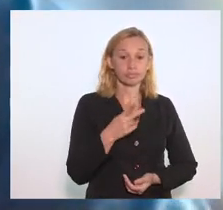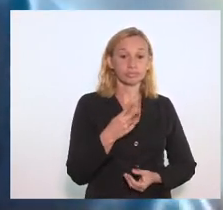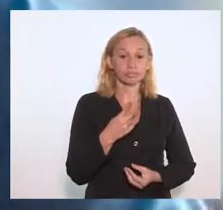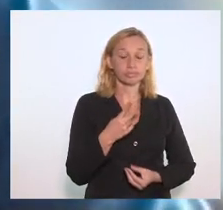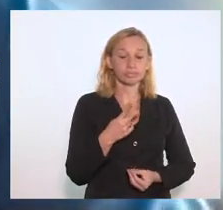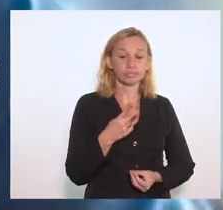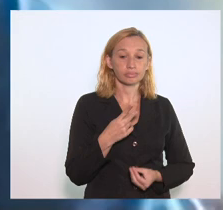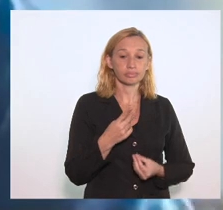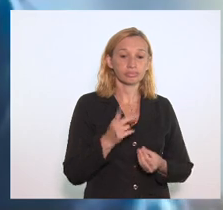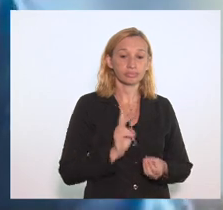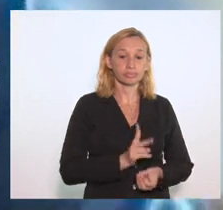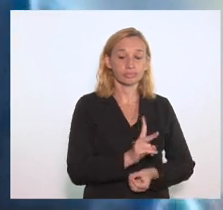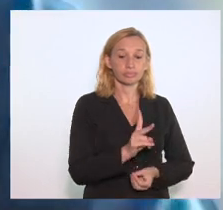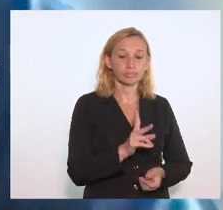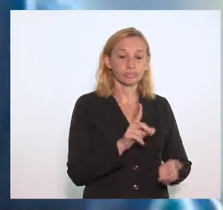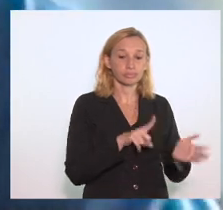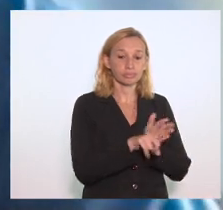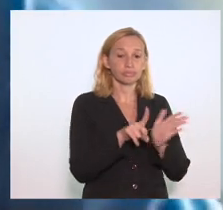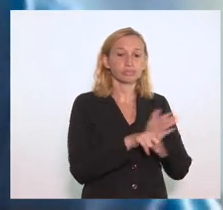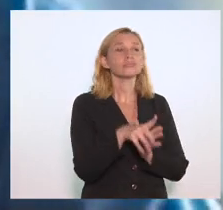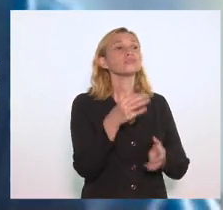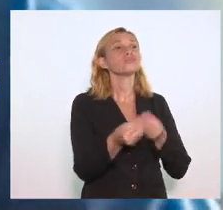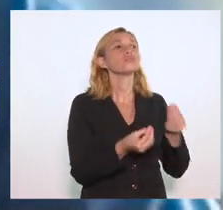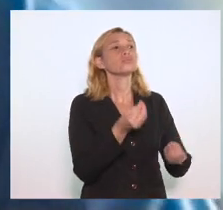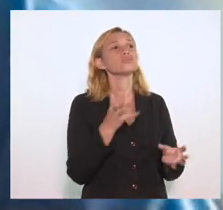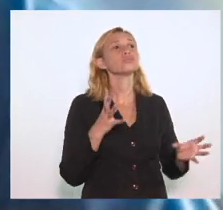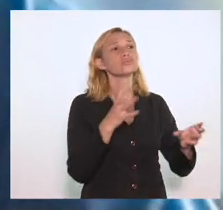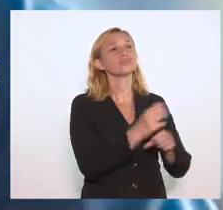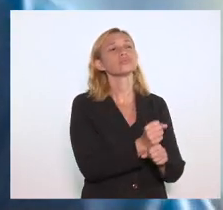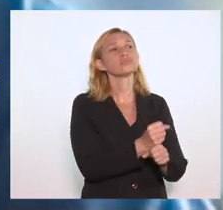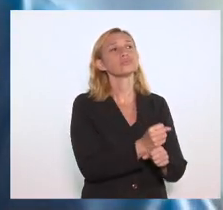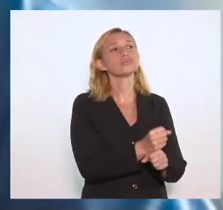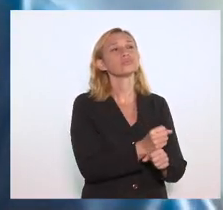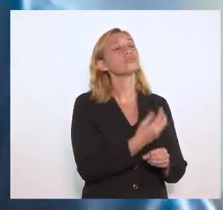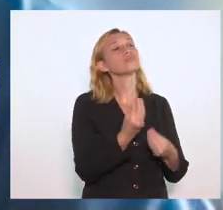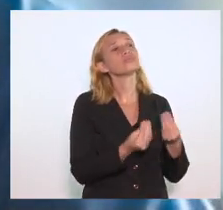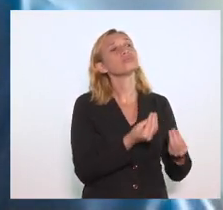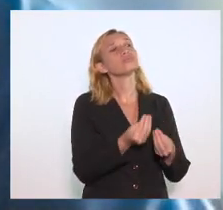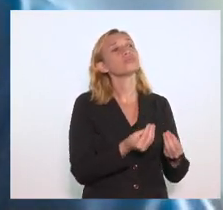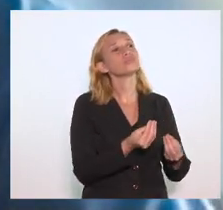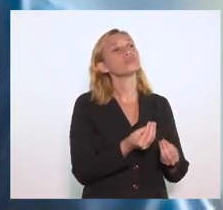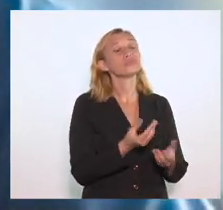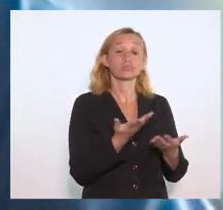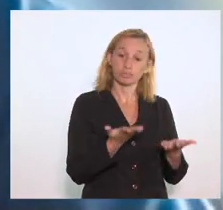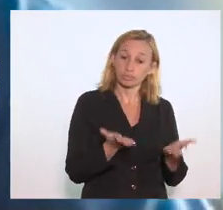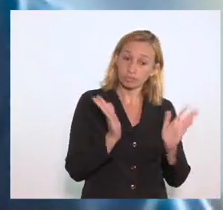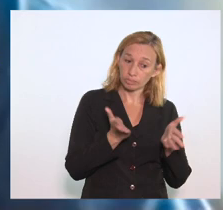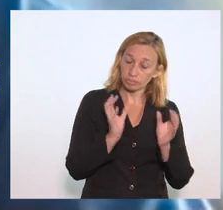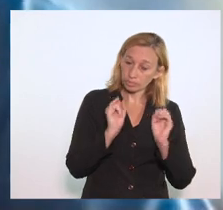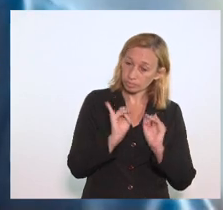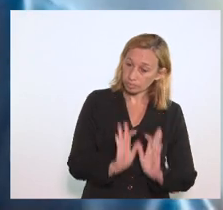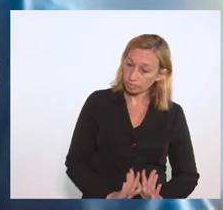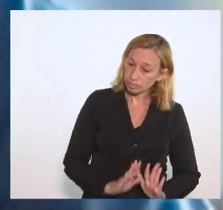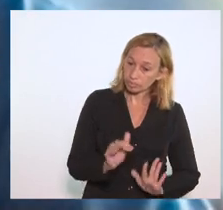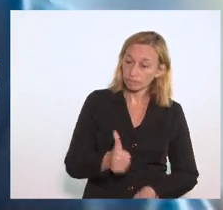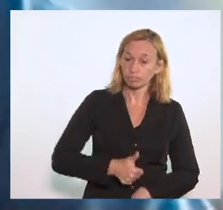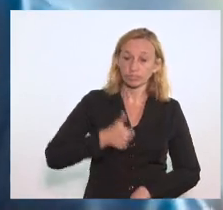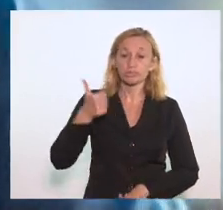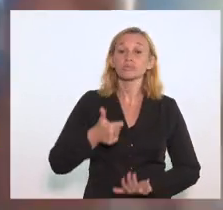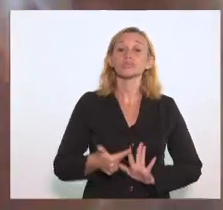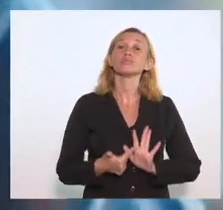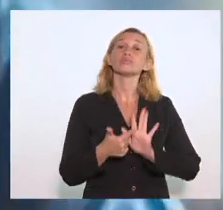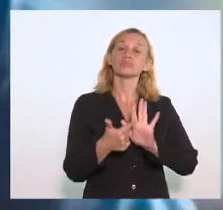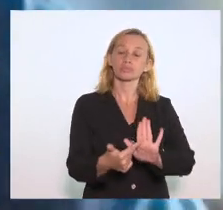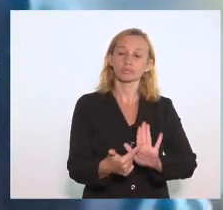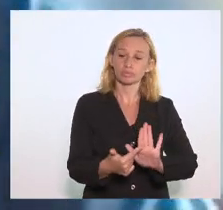isso, essa conta, que a gente não sabe explicar. Dessa maneira, a gente vai ter essa oportunidade de explicar, de mostrar,